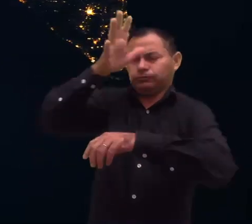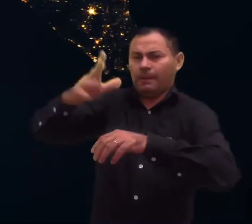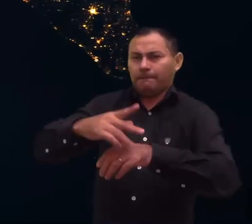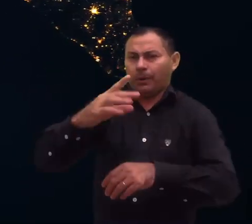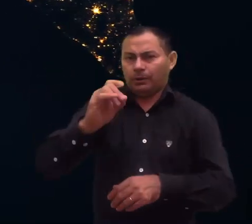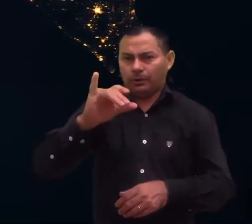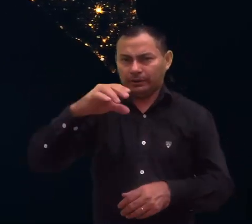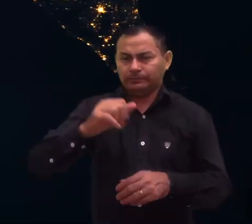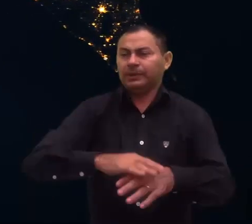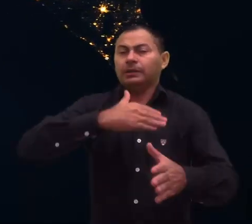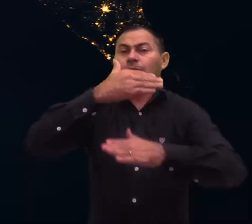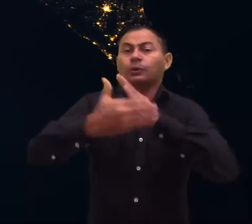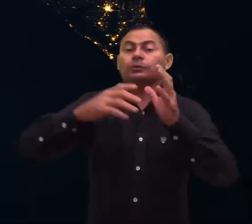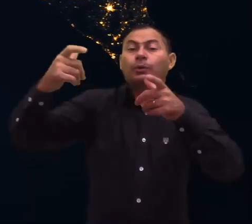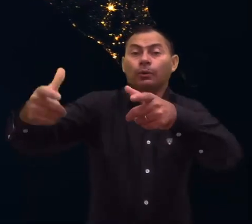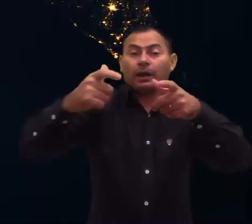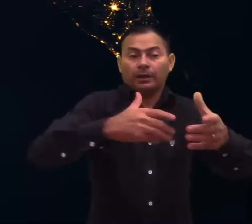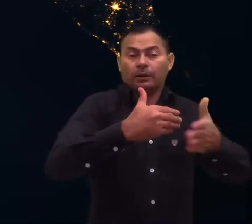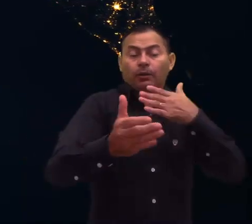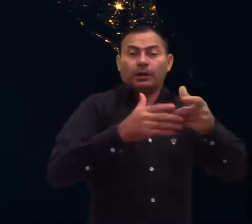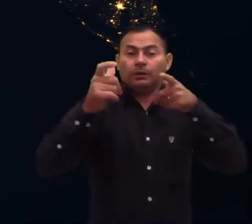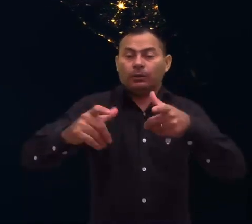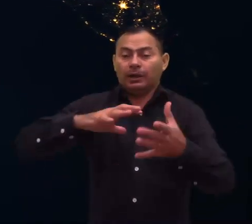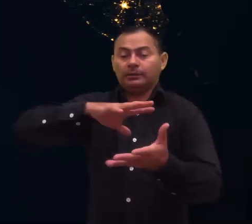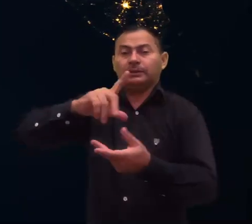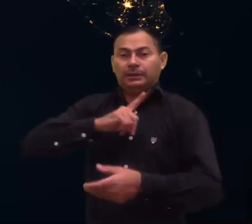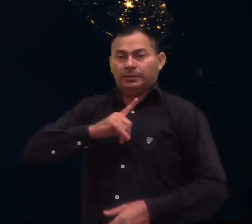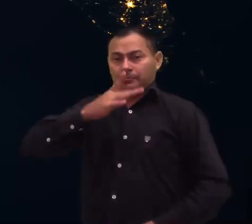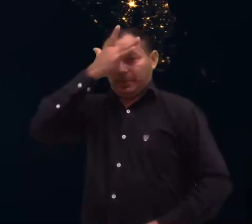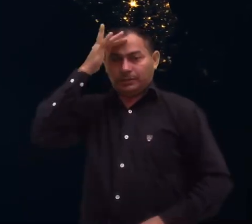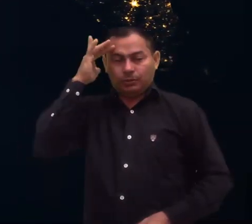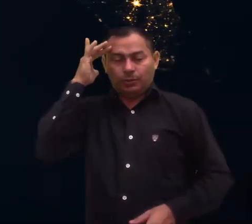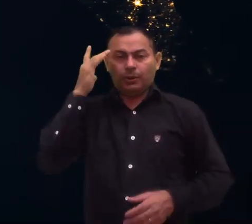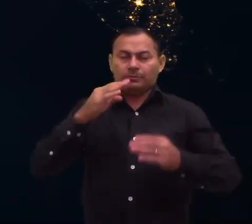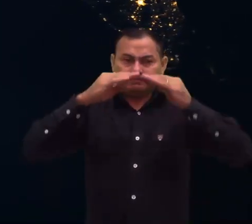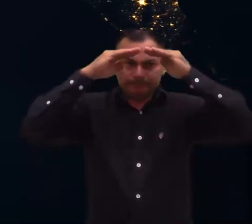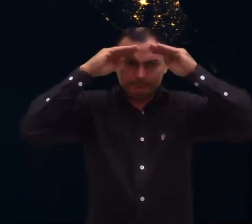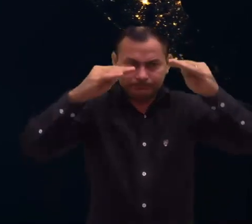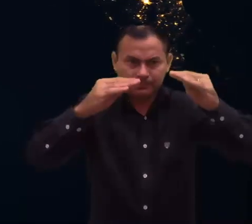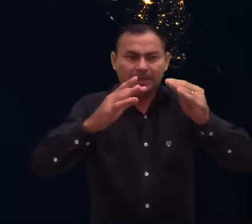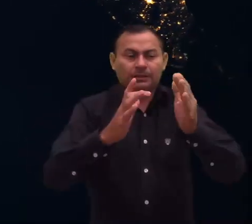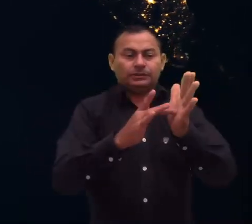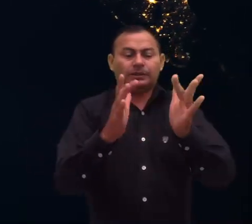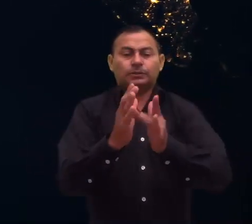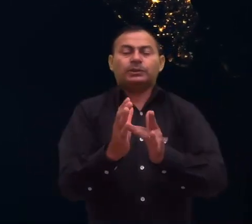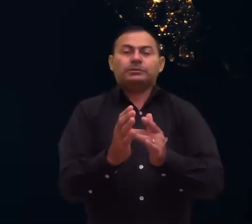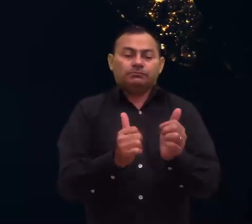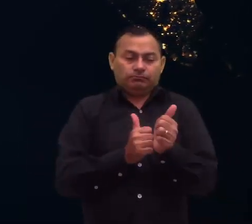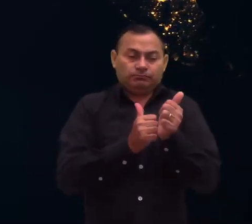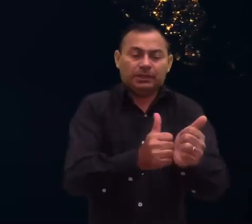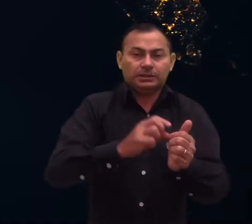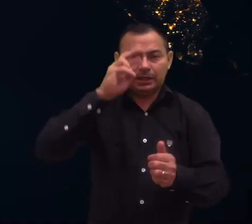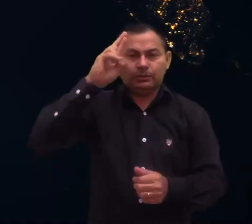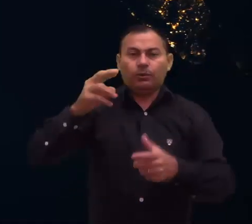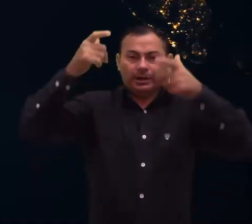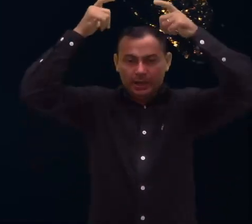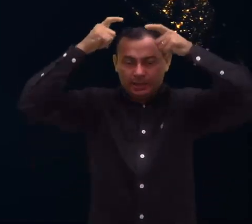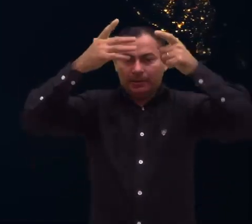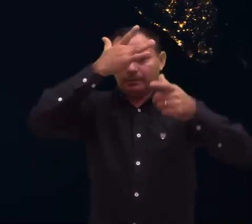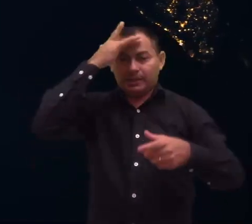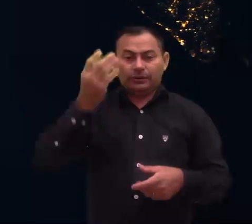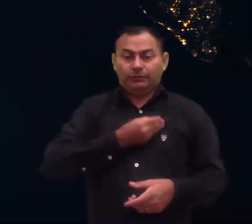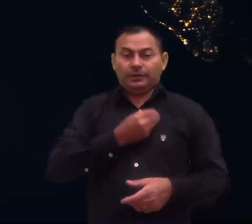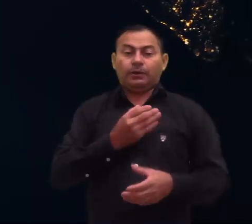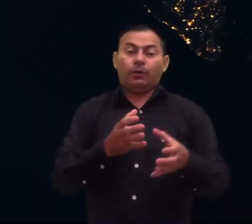no Camboja, na Polônia, e em todo o mundo, em qualquer lugar em que haja pessoas que coroem Jesus Cristo como seu Senhor e Rei,